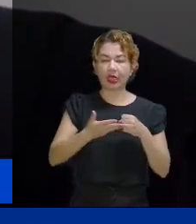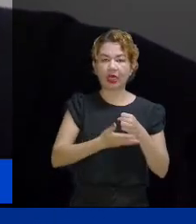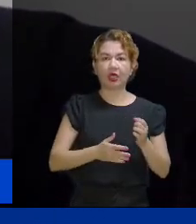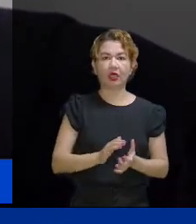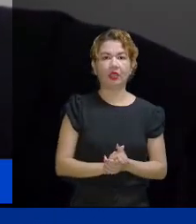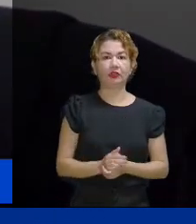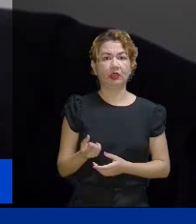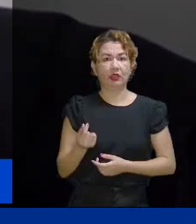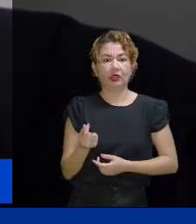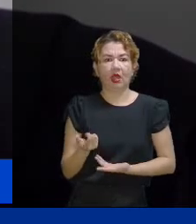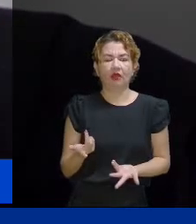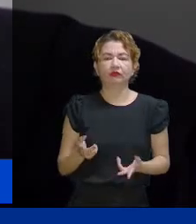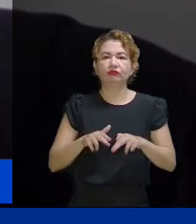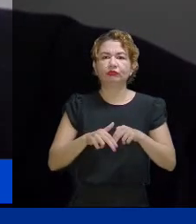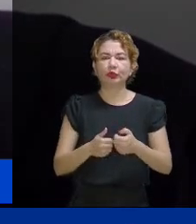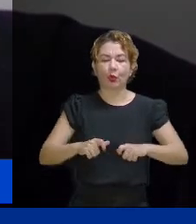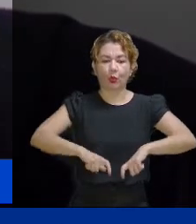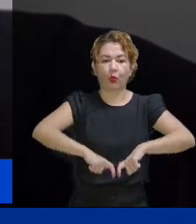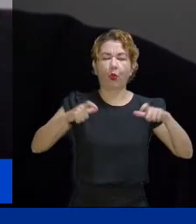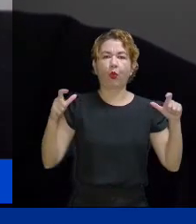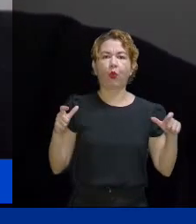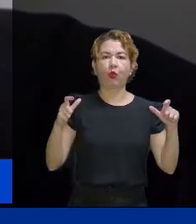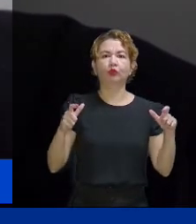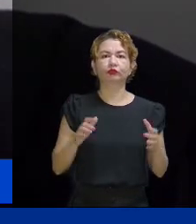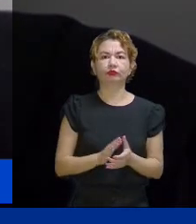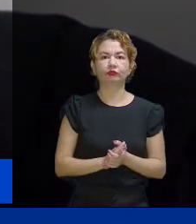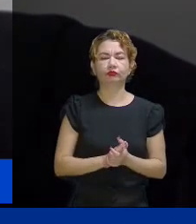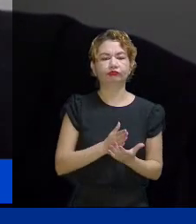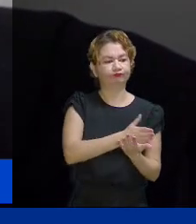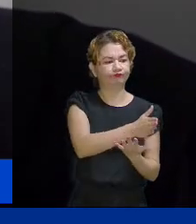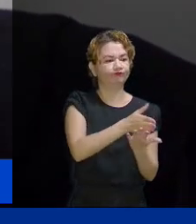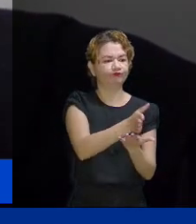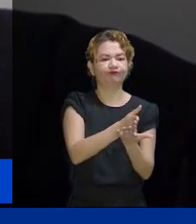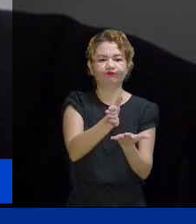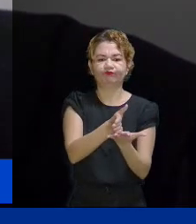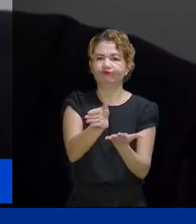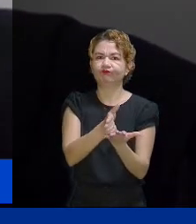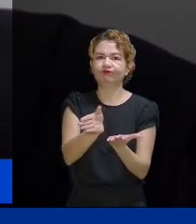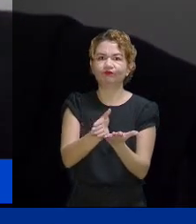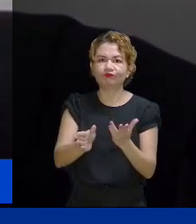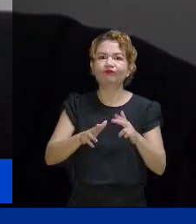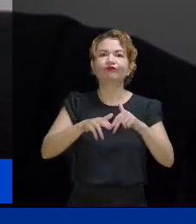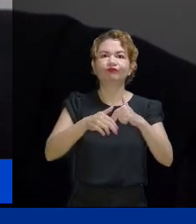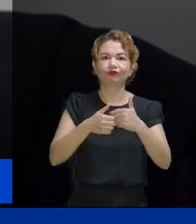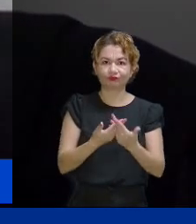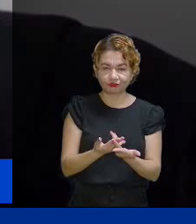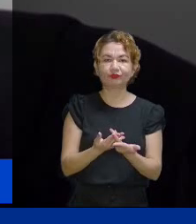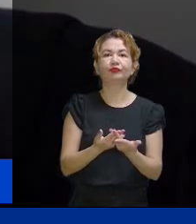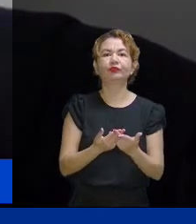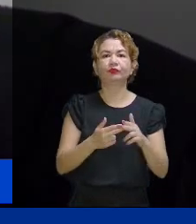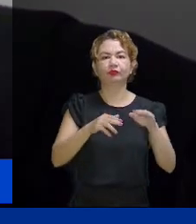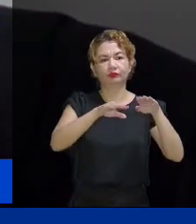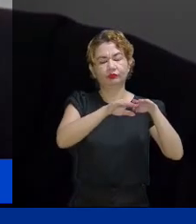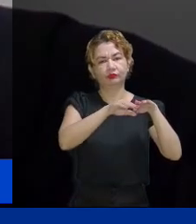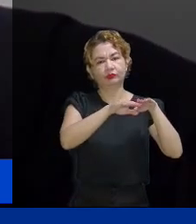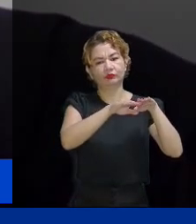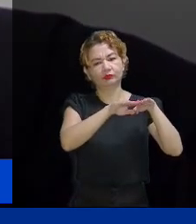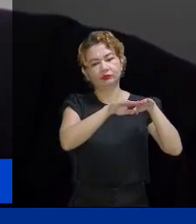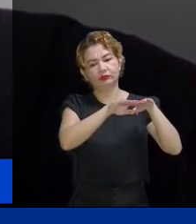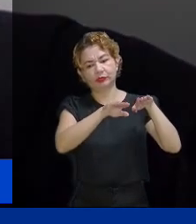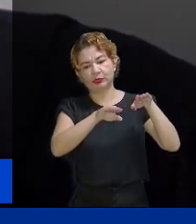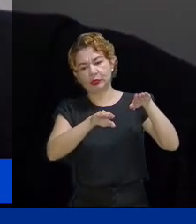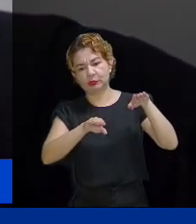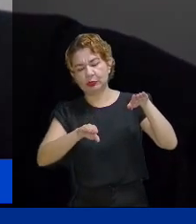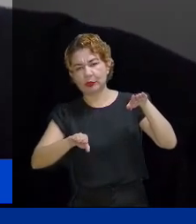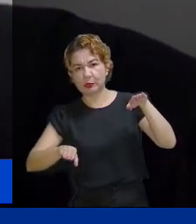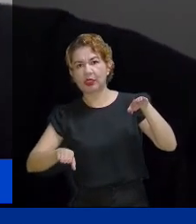verbas, implicaria uma majoração indireta da remuneração, configurando efeito cascata, vedado pelo